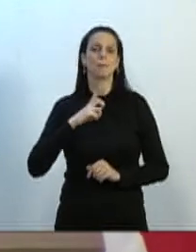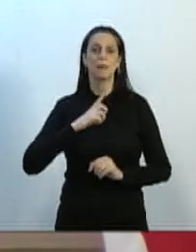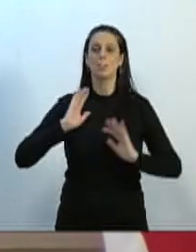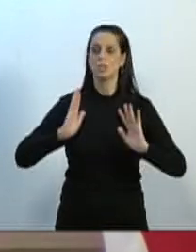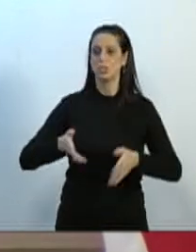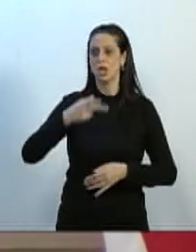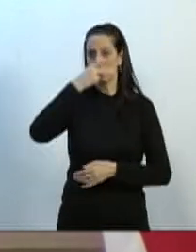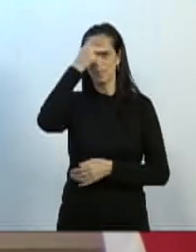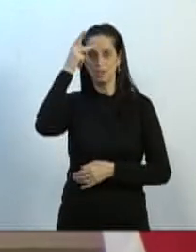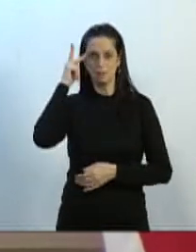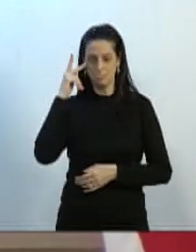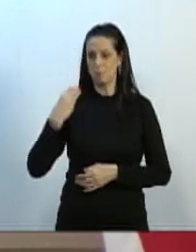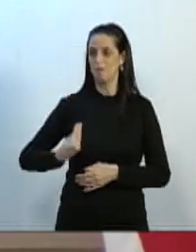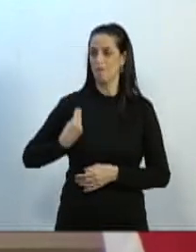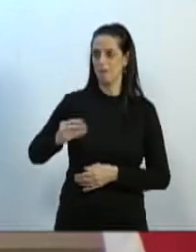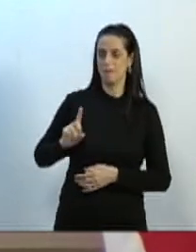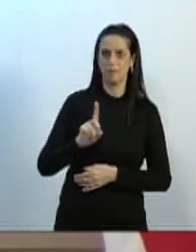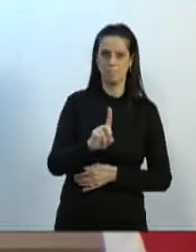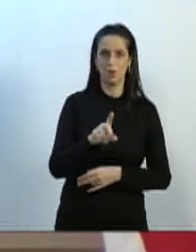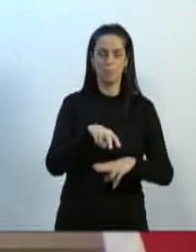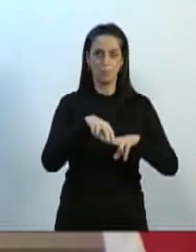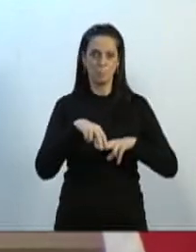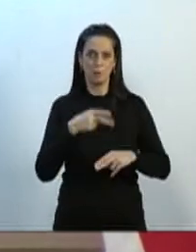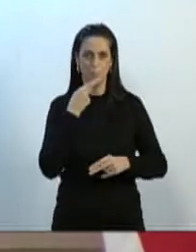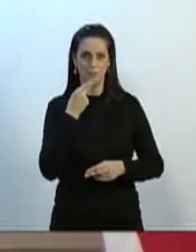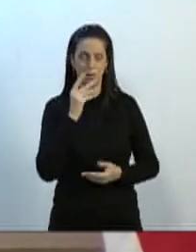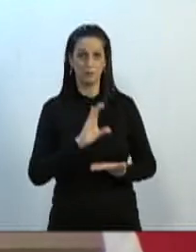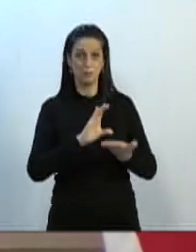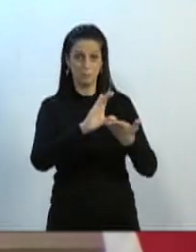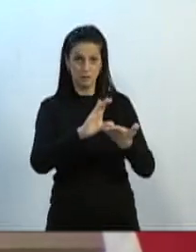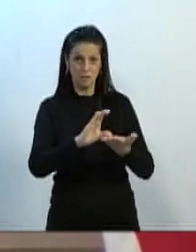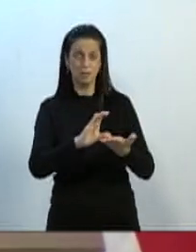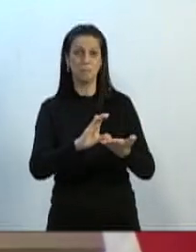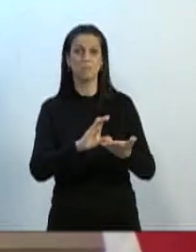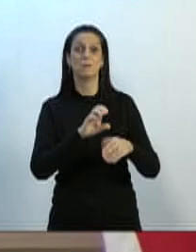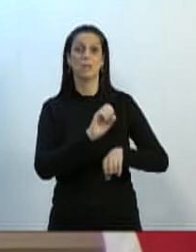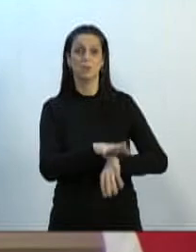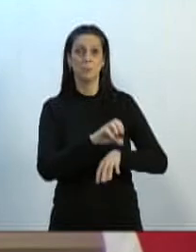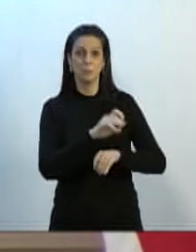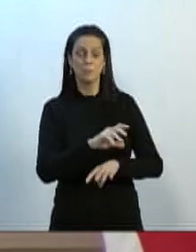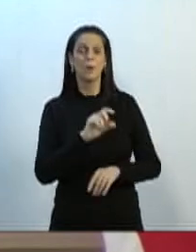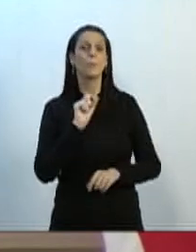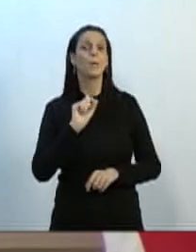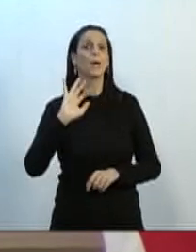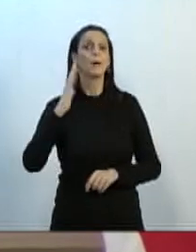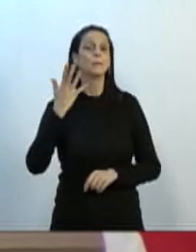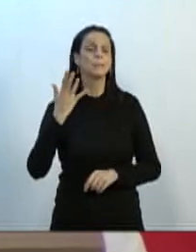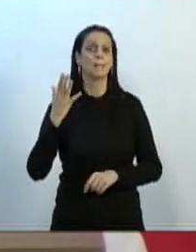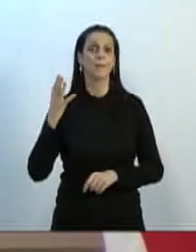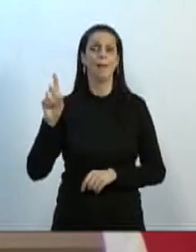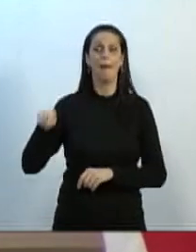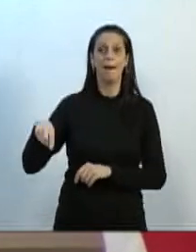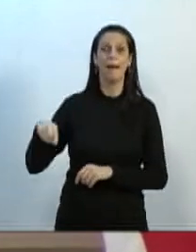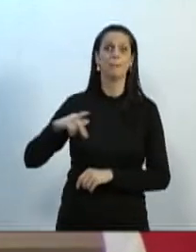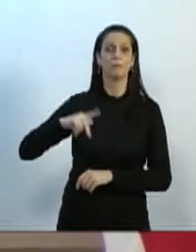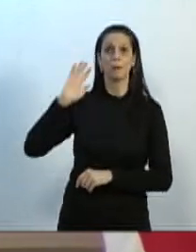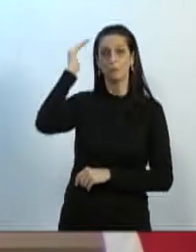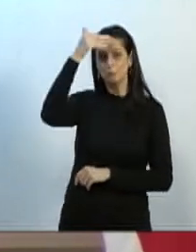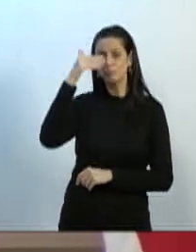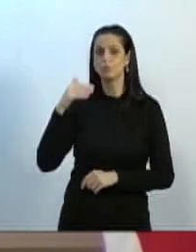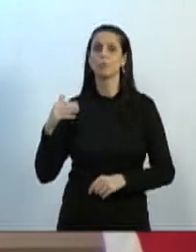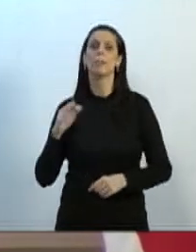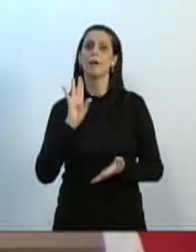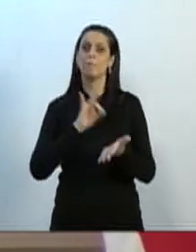Por isso que dizem que o Conselho de Educação foi sequestrado pelo Executivo, e esta atitude só demonstra o quanto